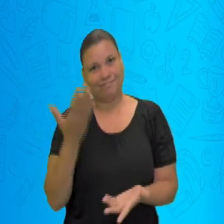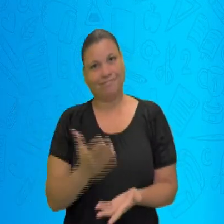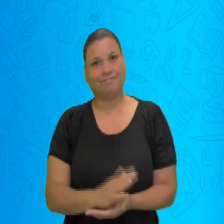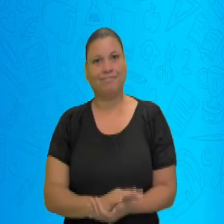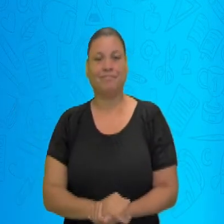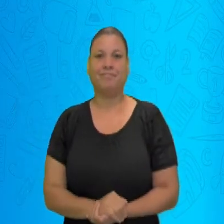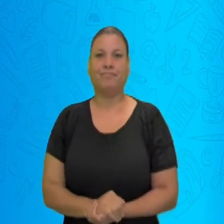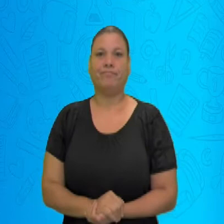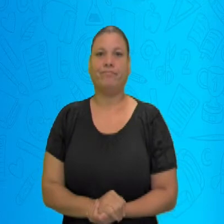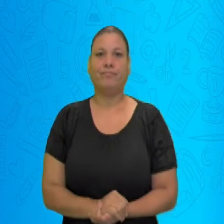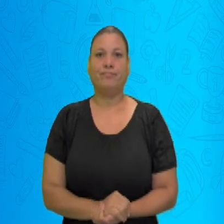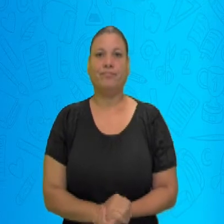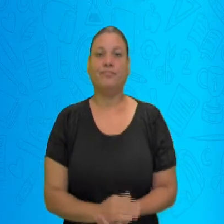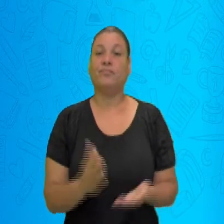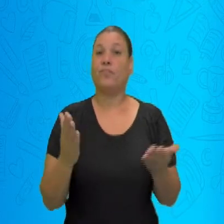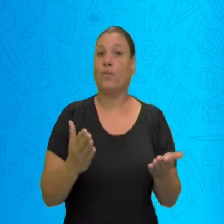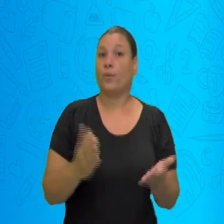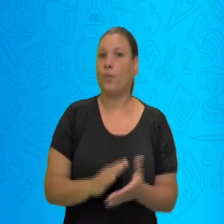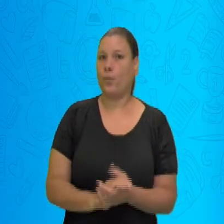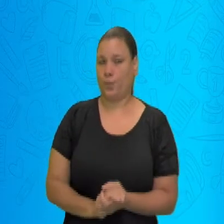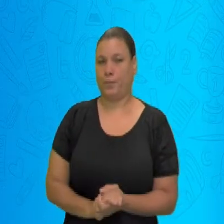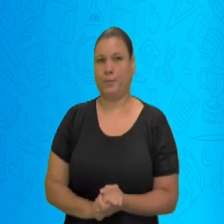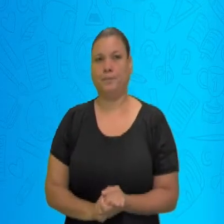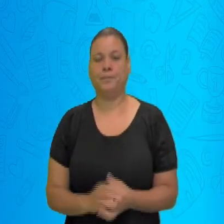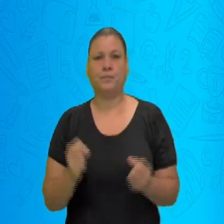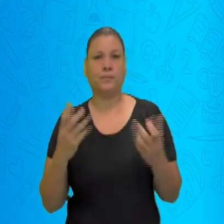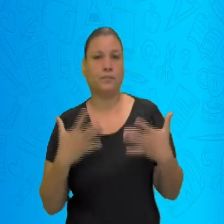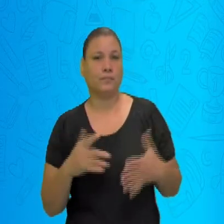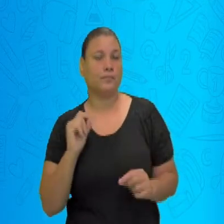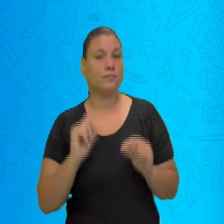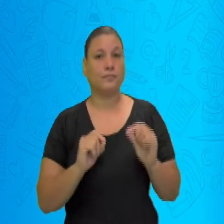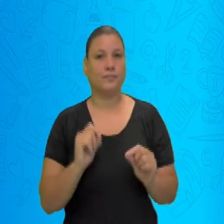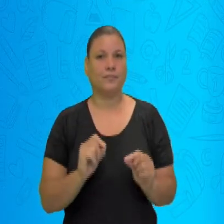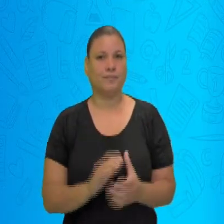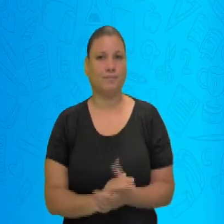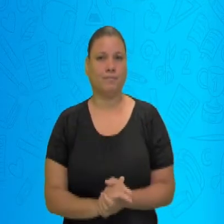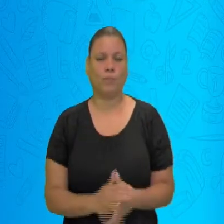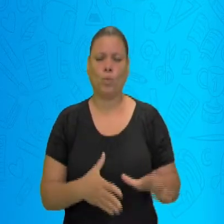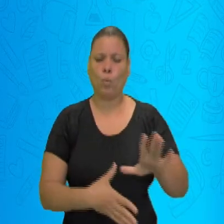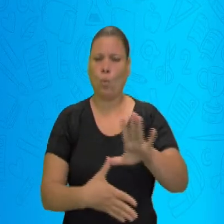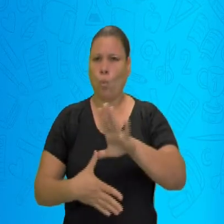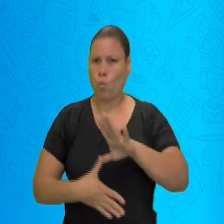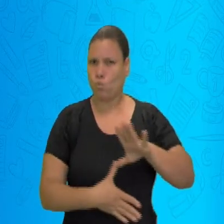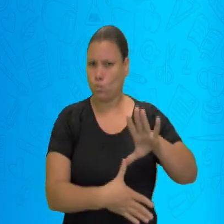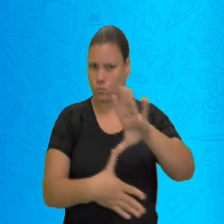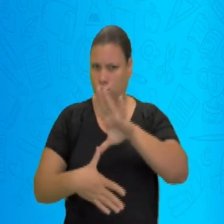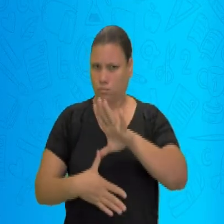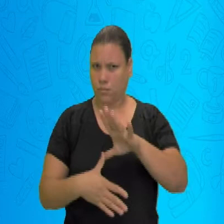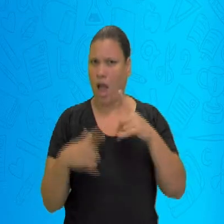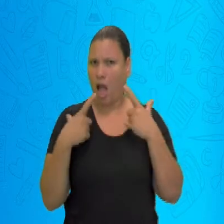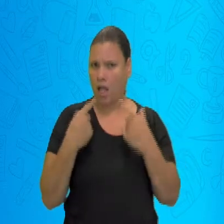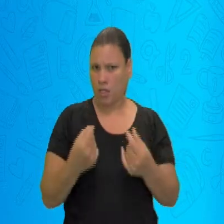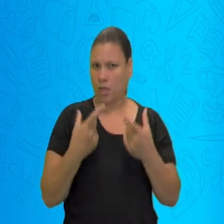quando nós colocamos aqui que o continente americano tem várias